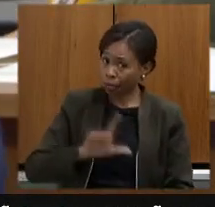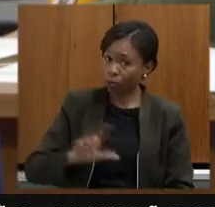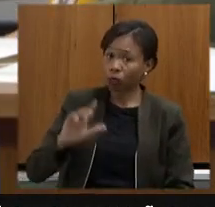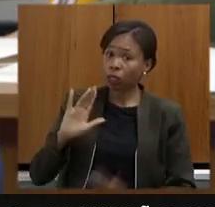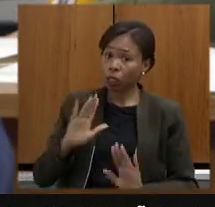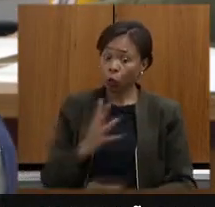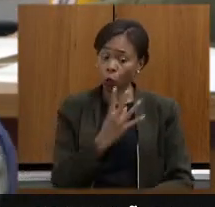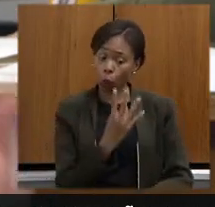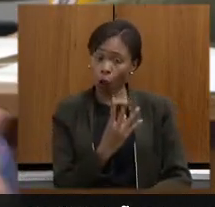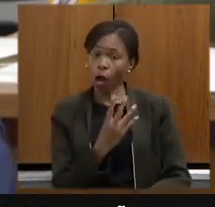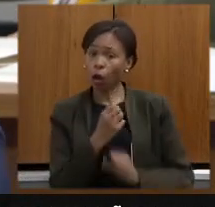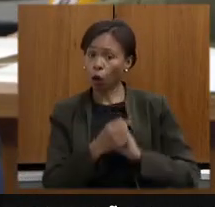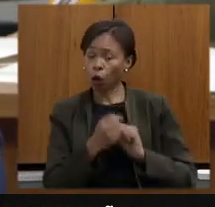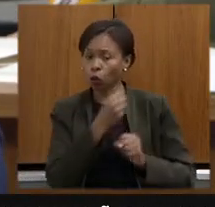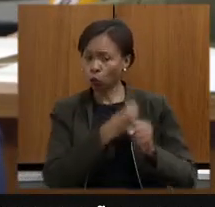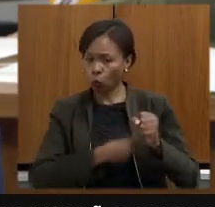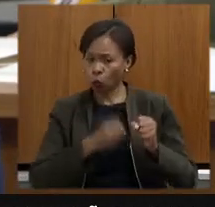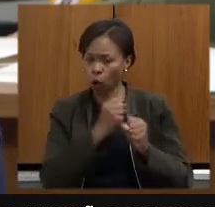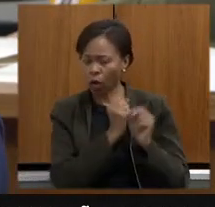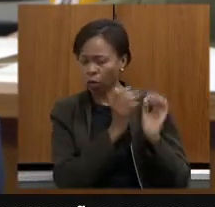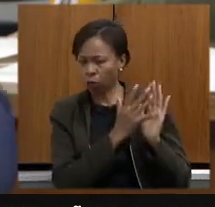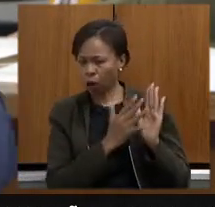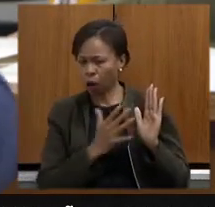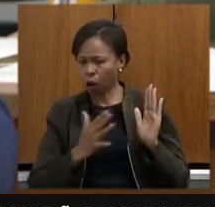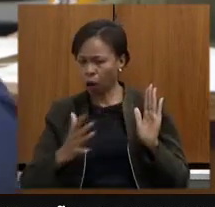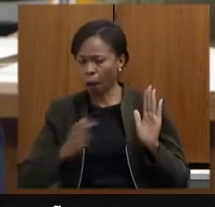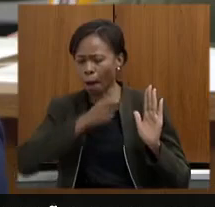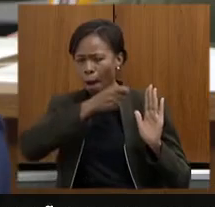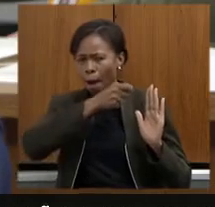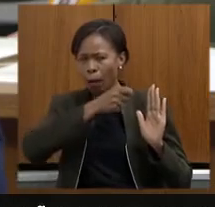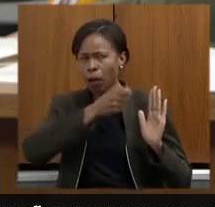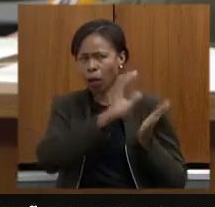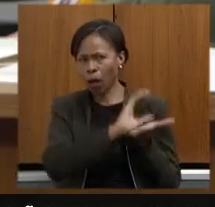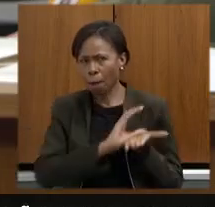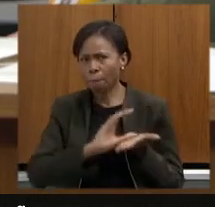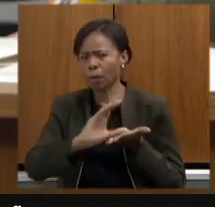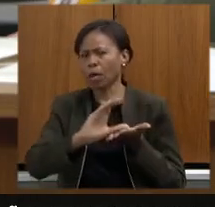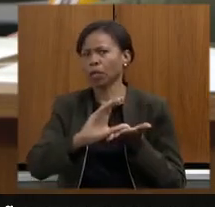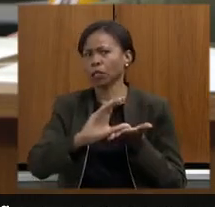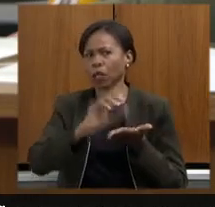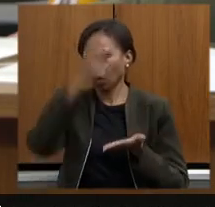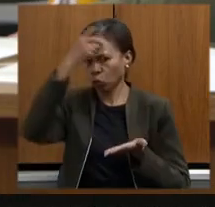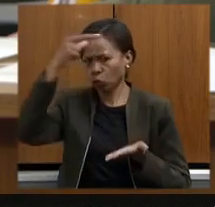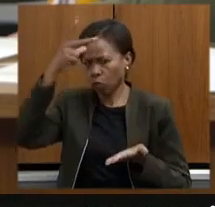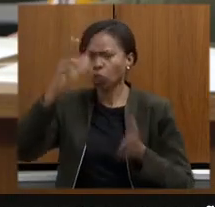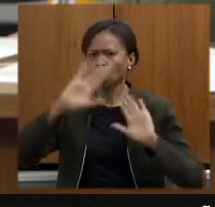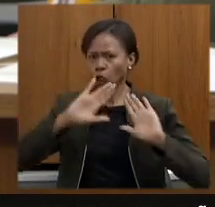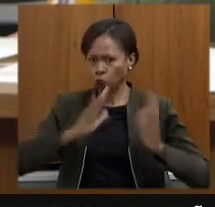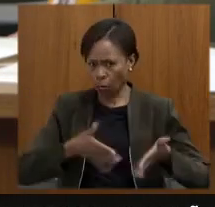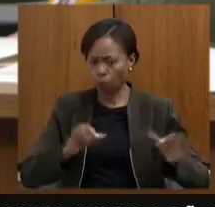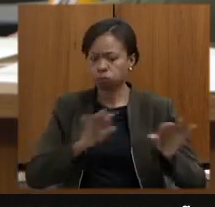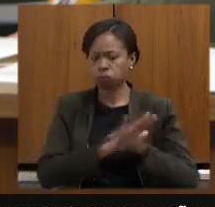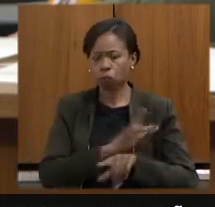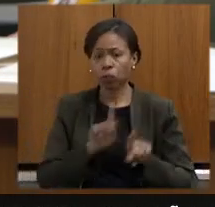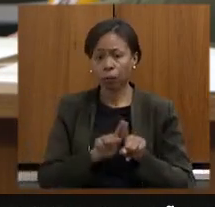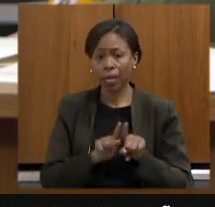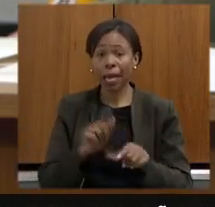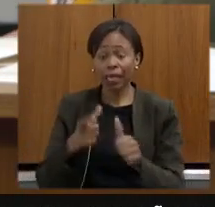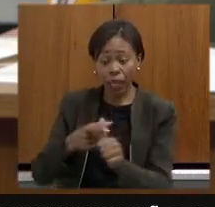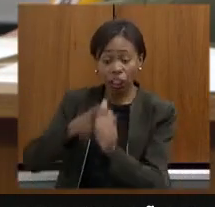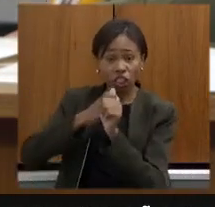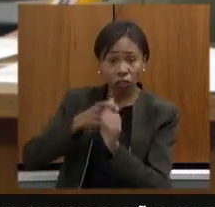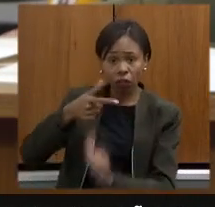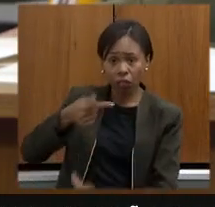ao longo dos últimos quatro anos os repasses obrigatórios do Governo do Estado aos municípios também foi cumprido Então esta 18 há milhões